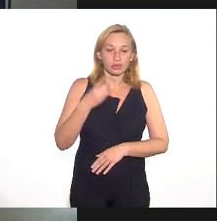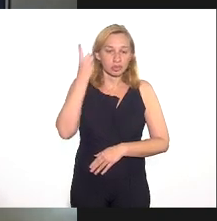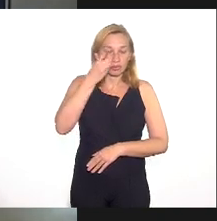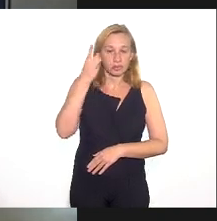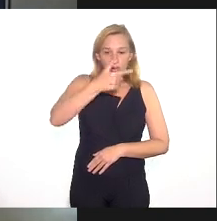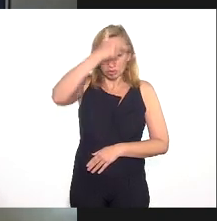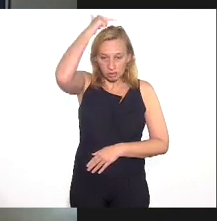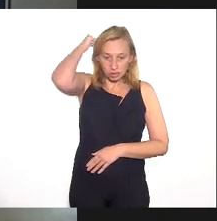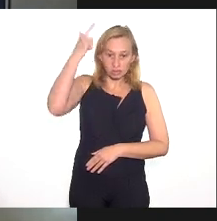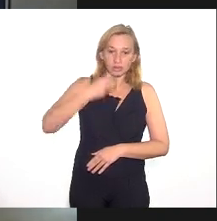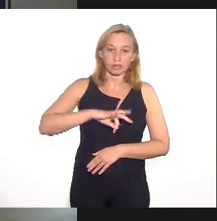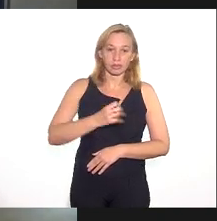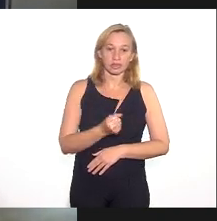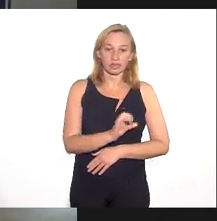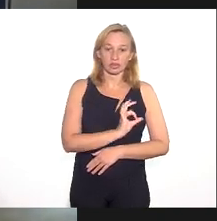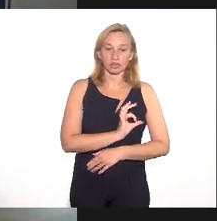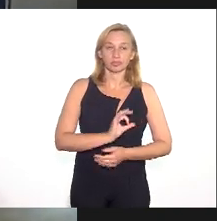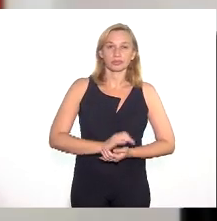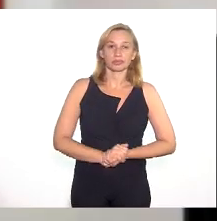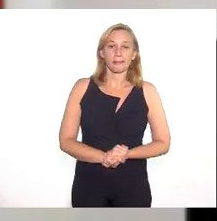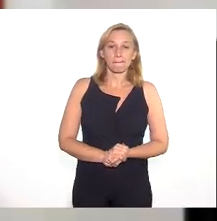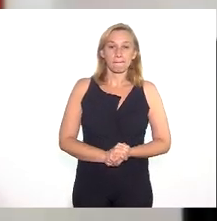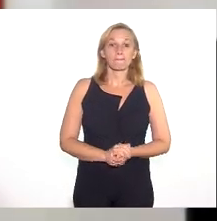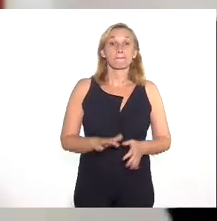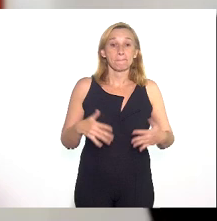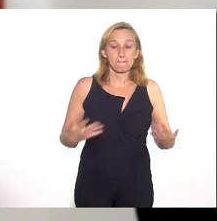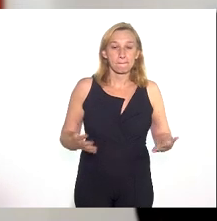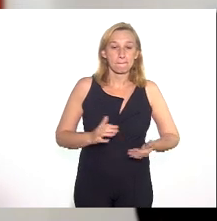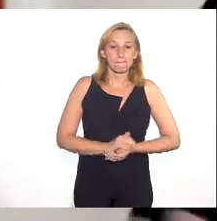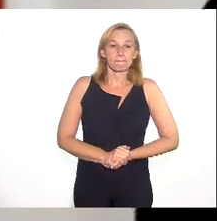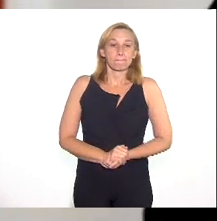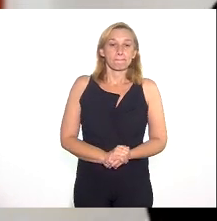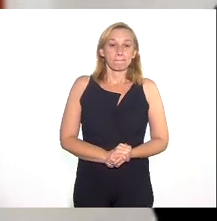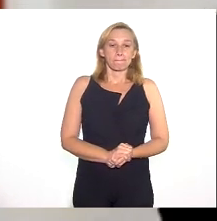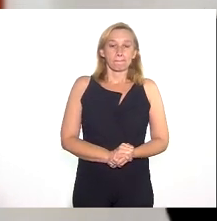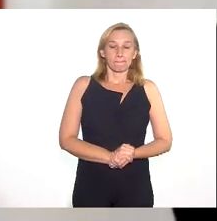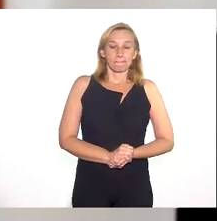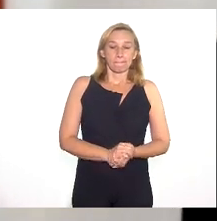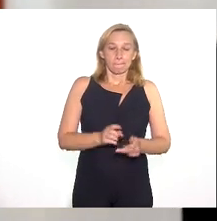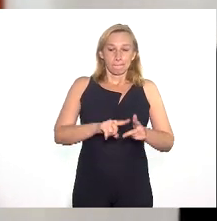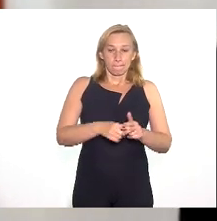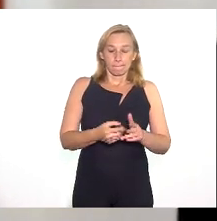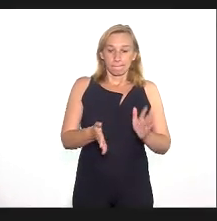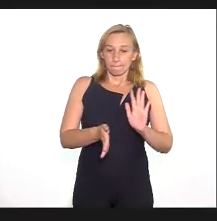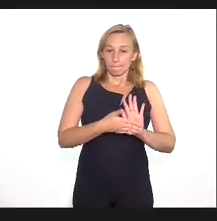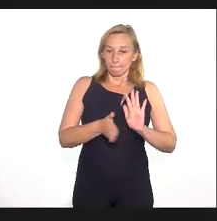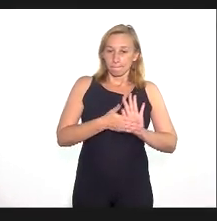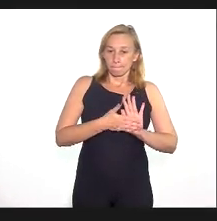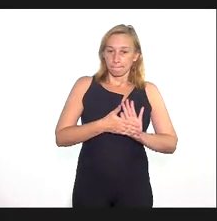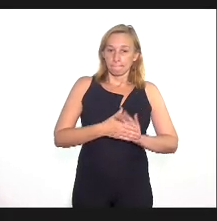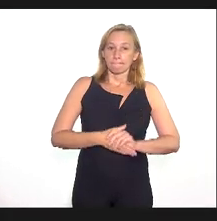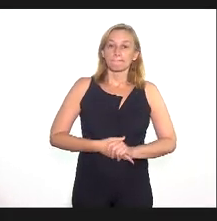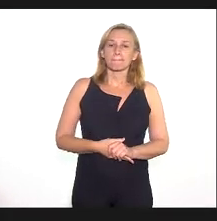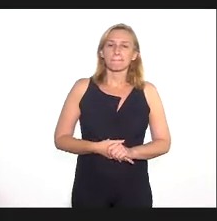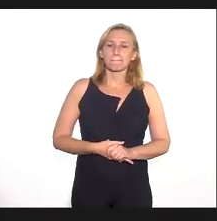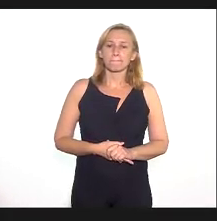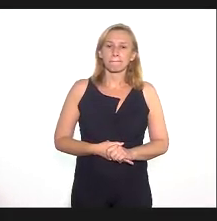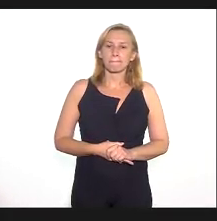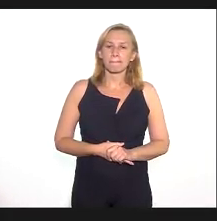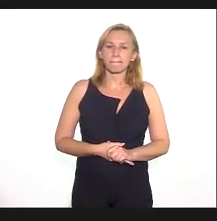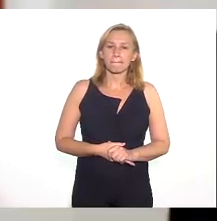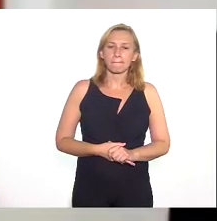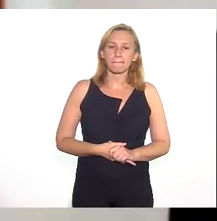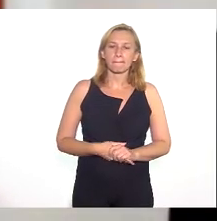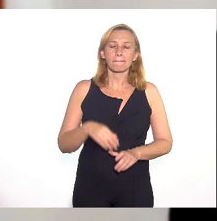Paulo e deputada Marta Rocha. Então, dá para fazer com as alterações propostas... Não tem o destaque, gente. Proposta